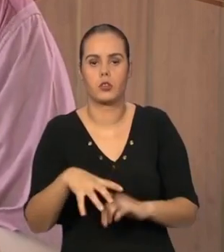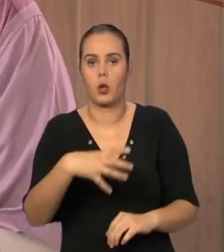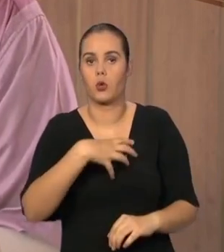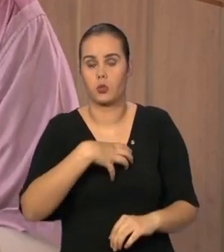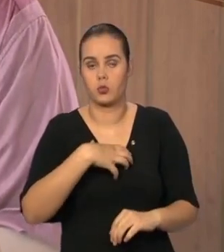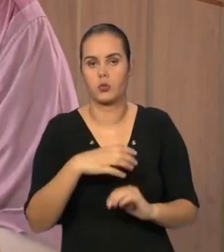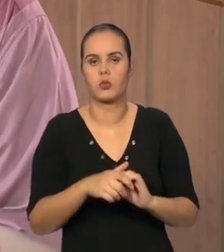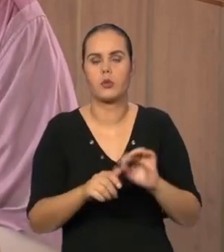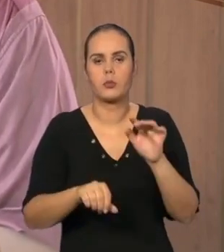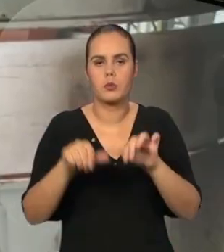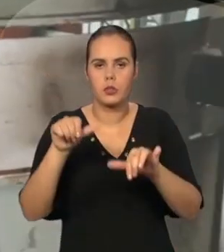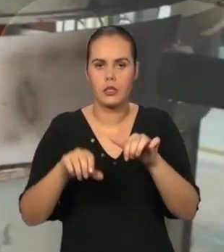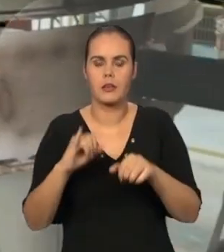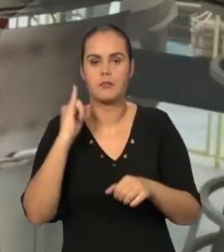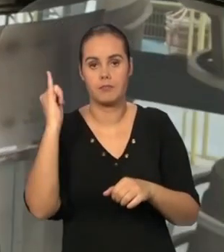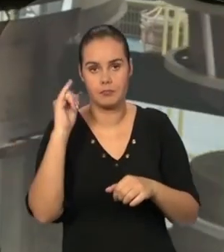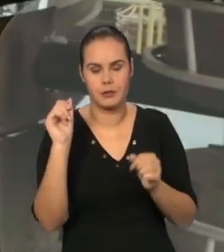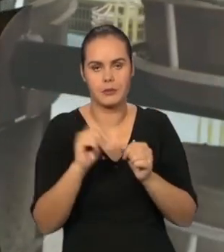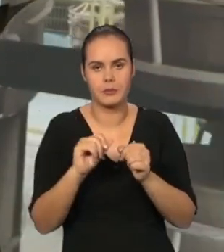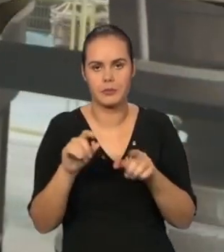de análise você tem que fazer.